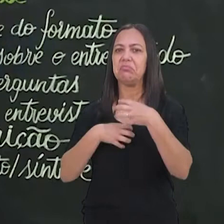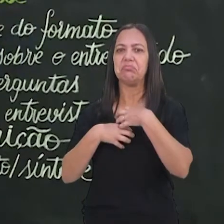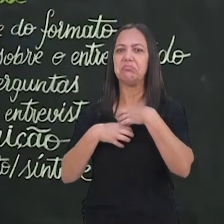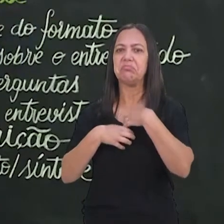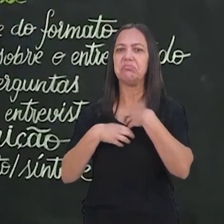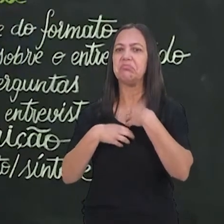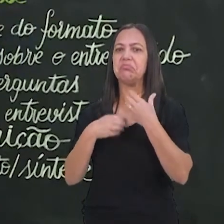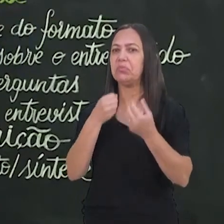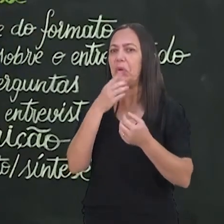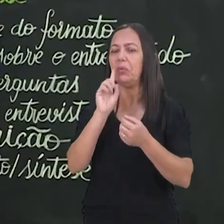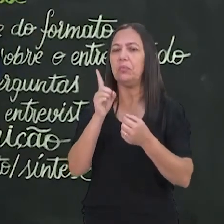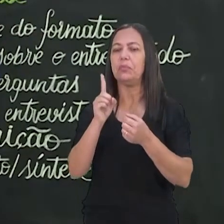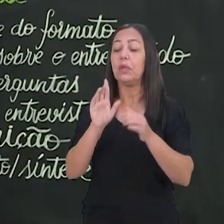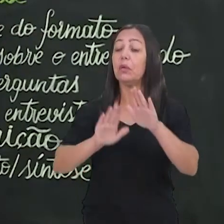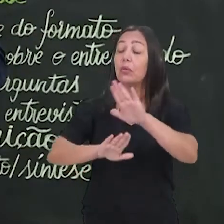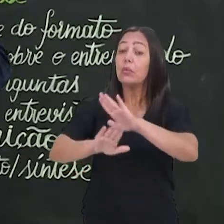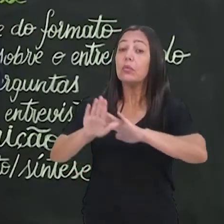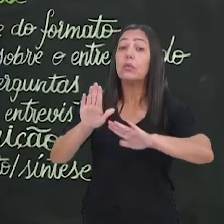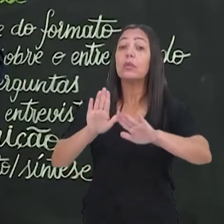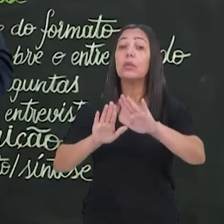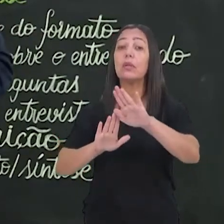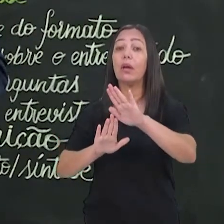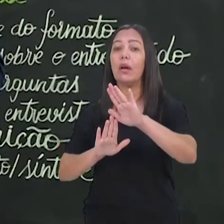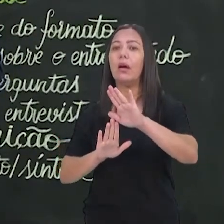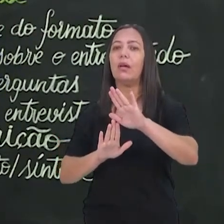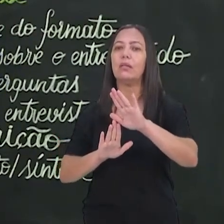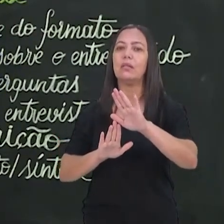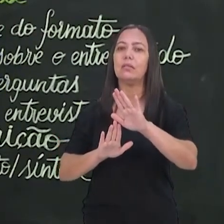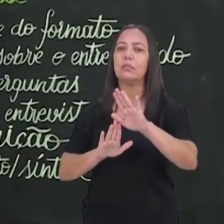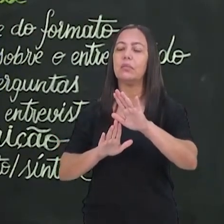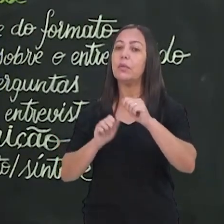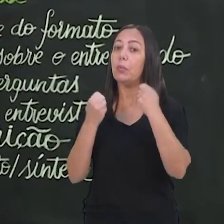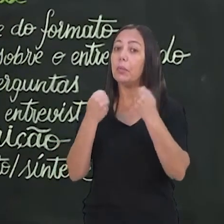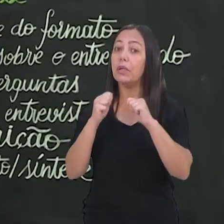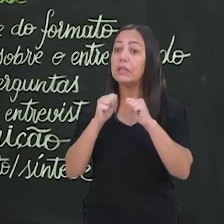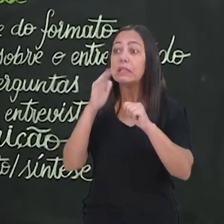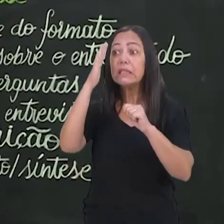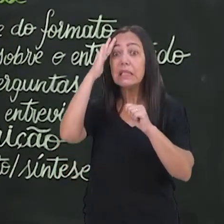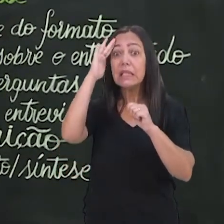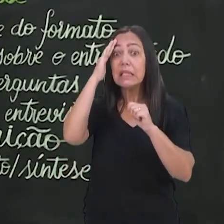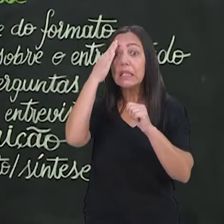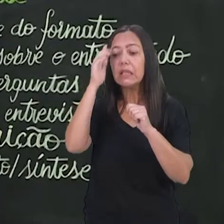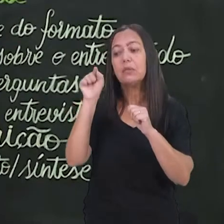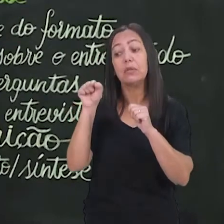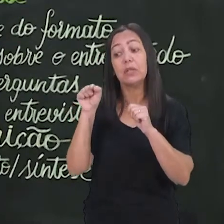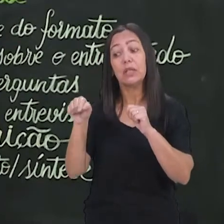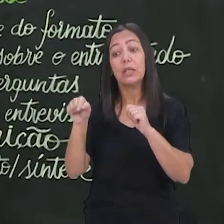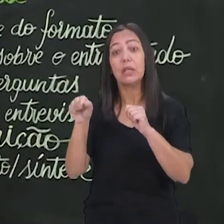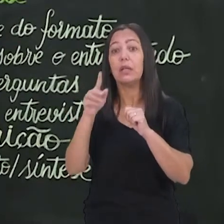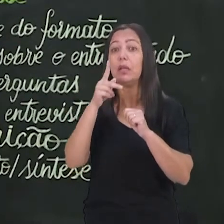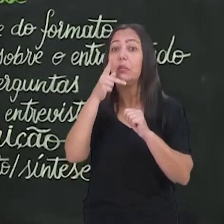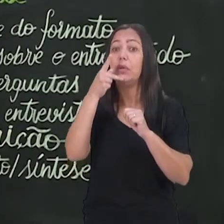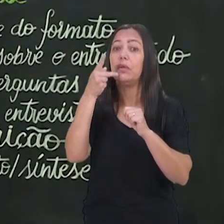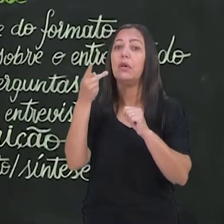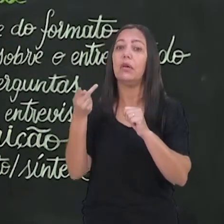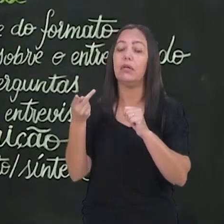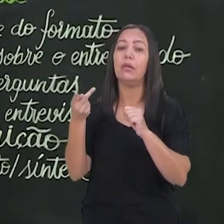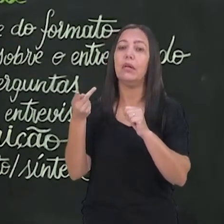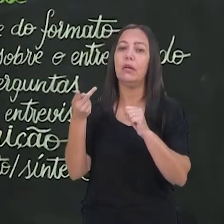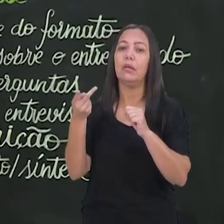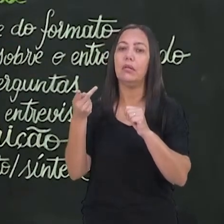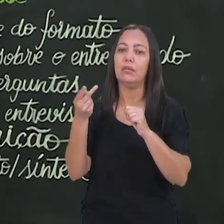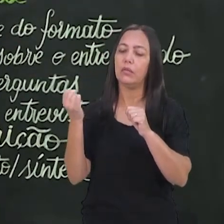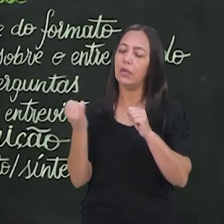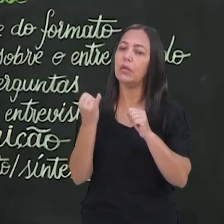foi estabelecida. Então, cuidado também para não se engessar, não se amarrar num roteiro elaborado previamente e acabar não conseguindo extrair do